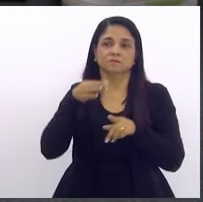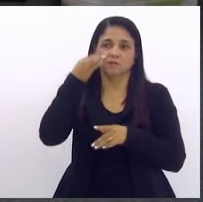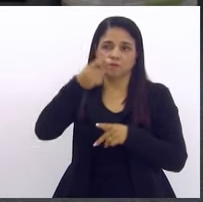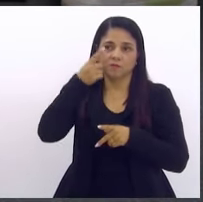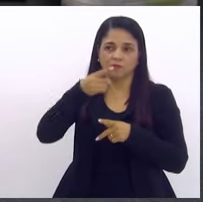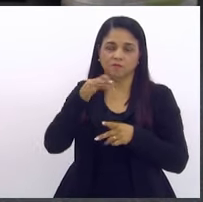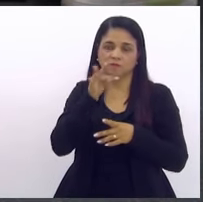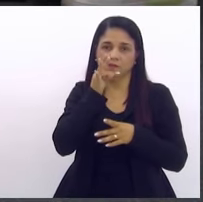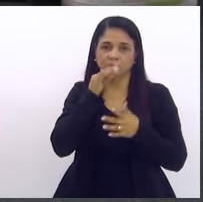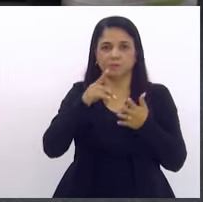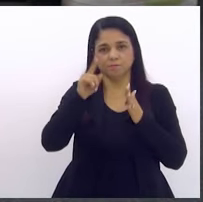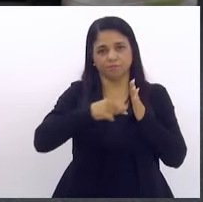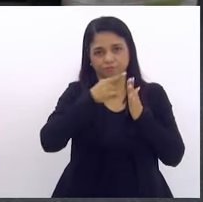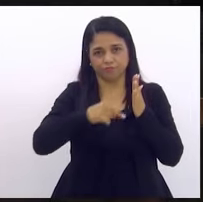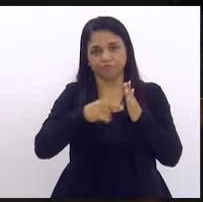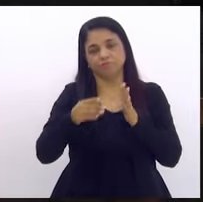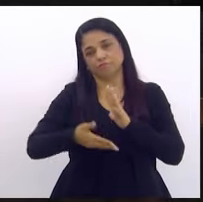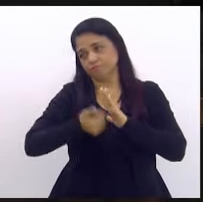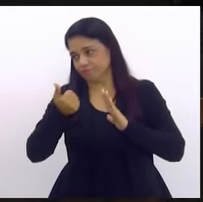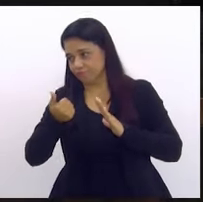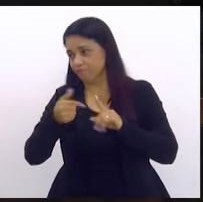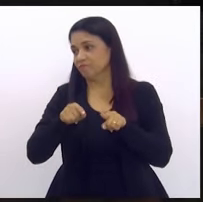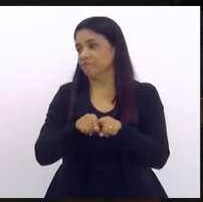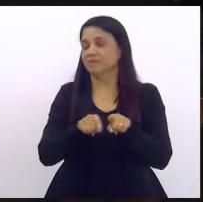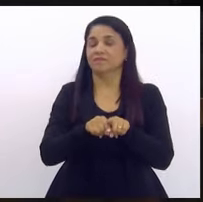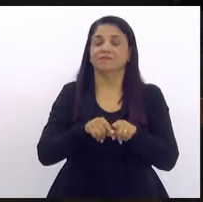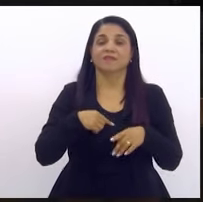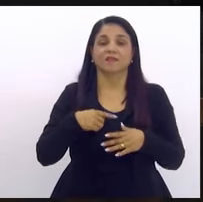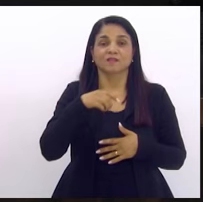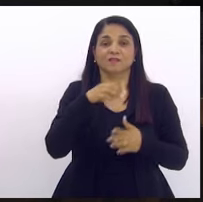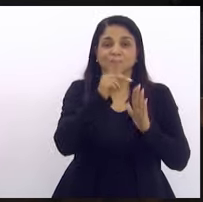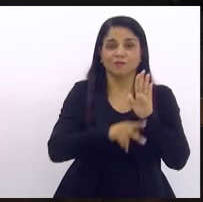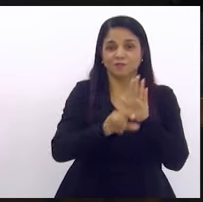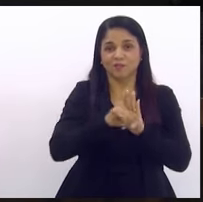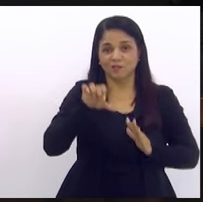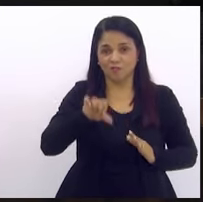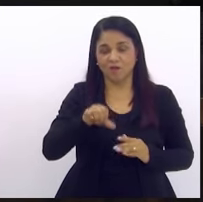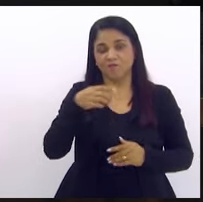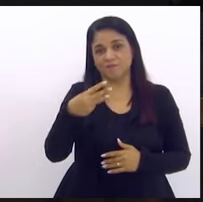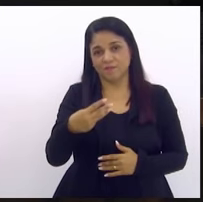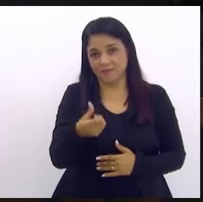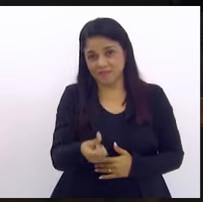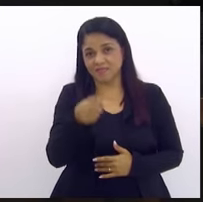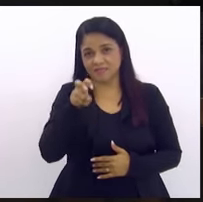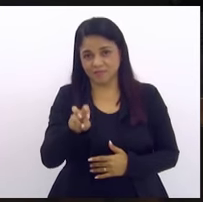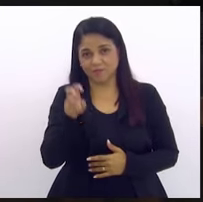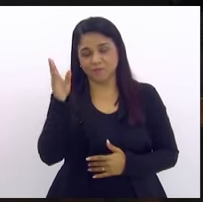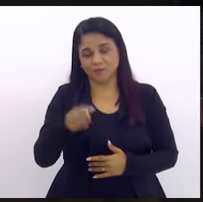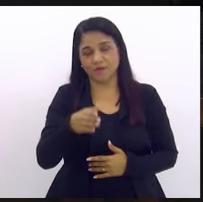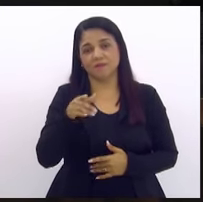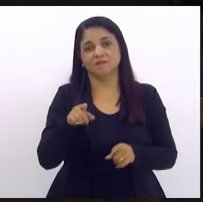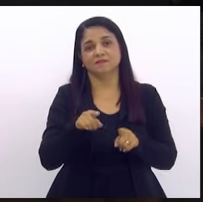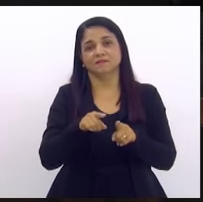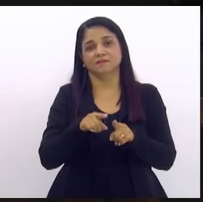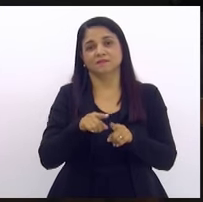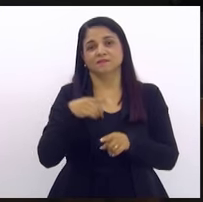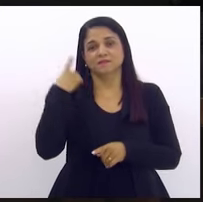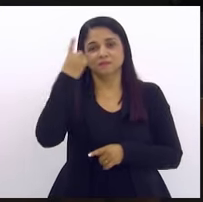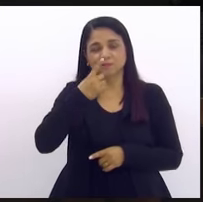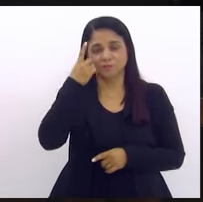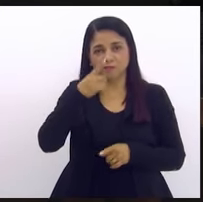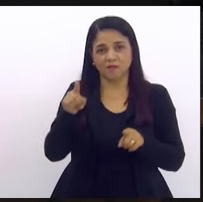do veto, presidente. Veto total posto ao projeto de lei número 965/2023, de autoria do deputado Antônio Moraes, que dispõe